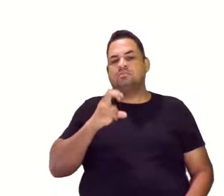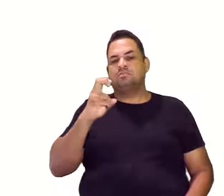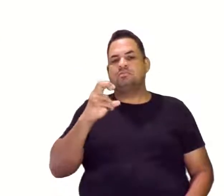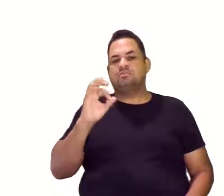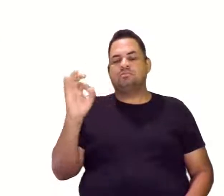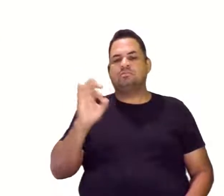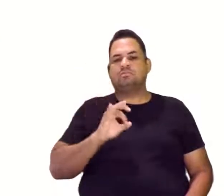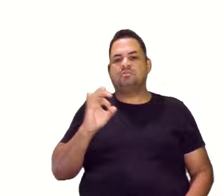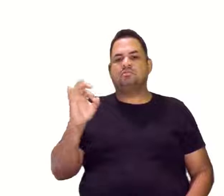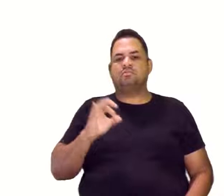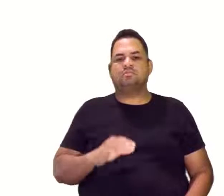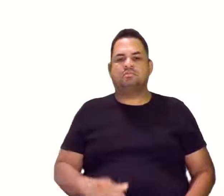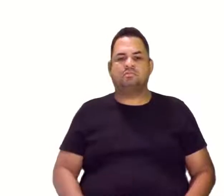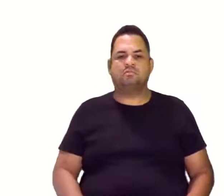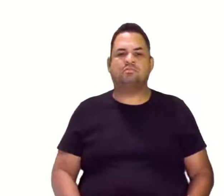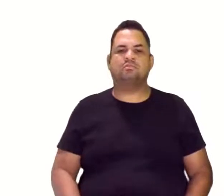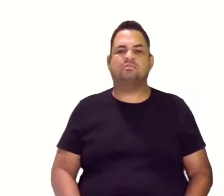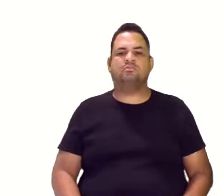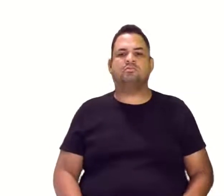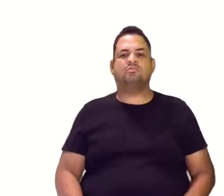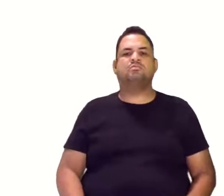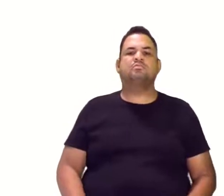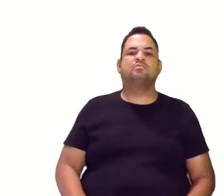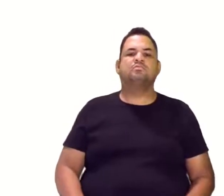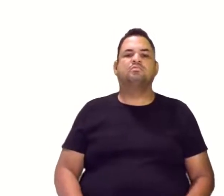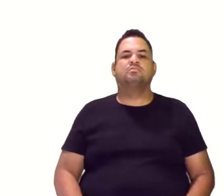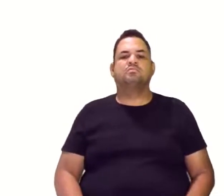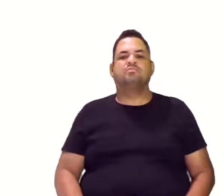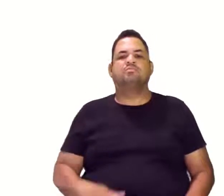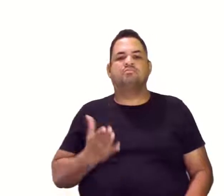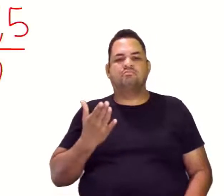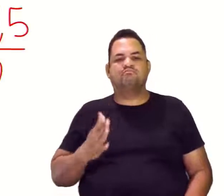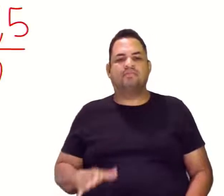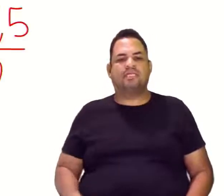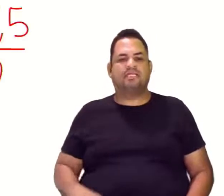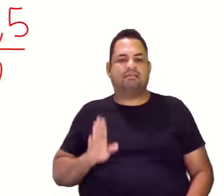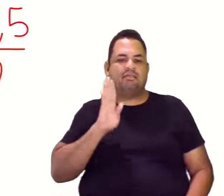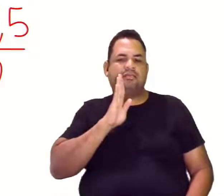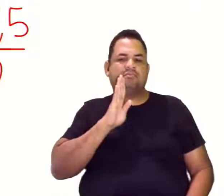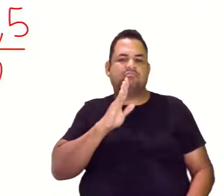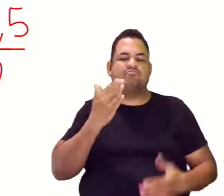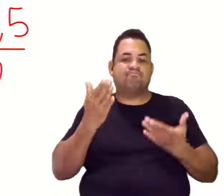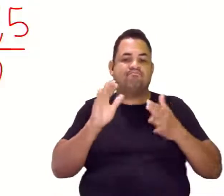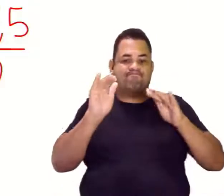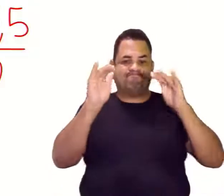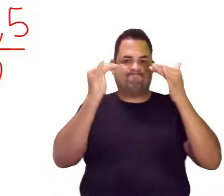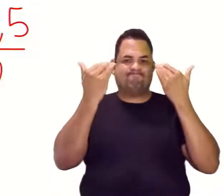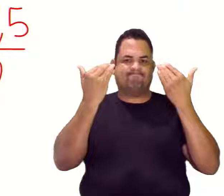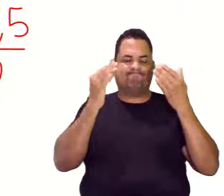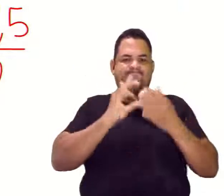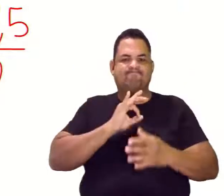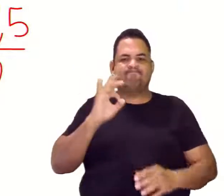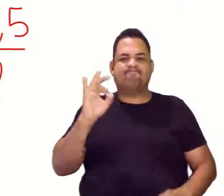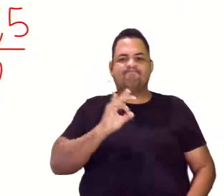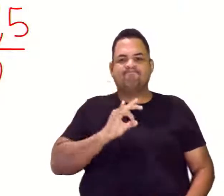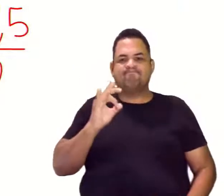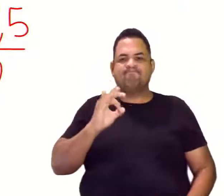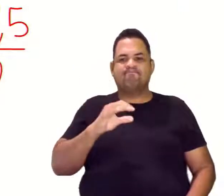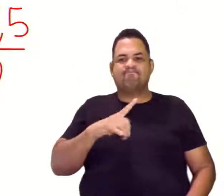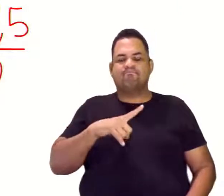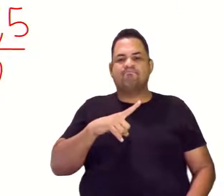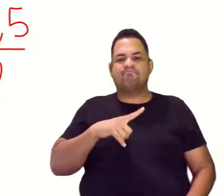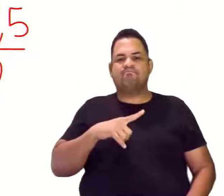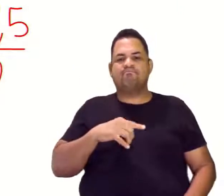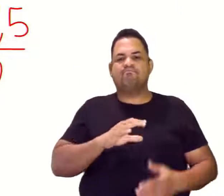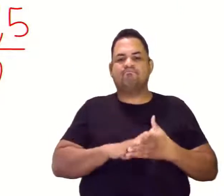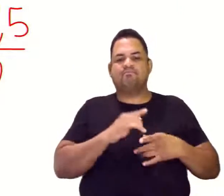23,5%. E essa jogada aí da porcentagem é maneira. O aluno só tem que se ligar. A porcentagem tem um